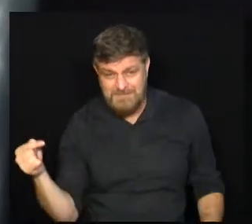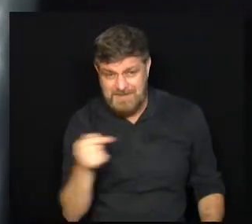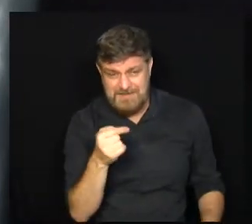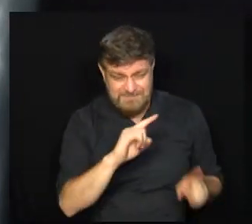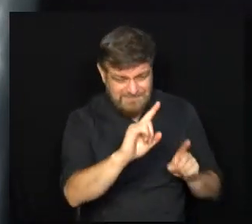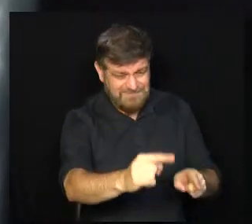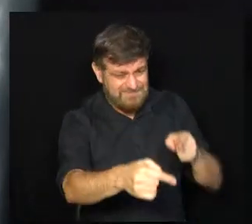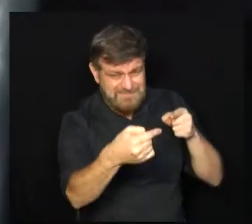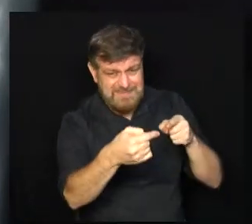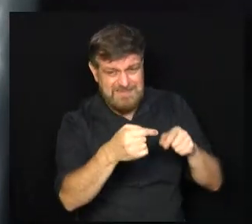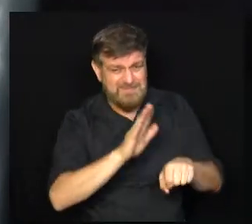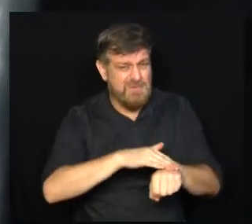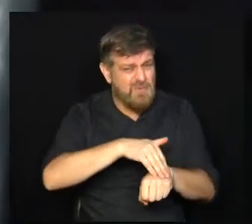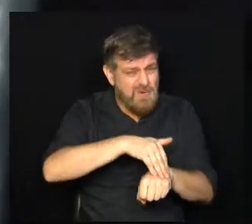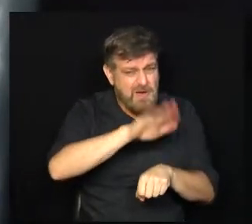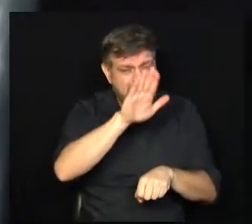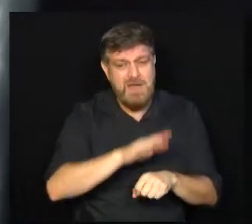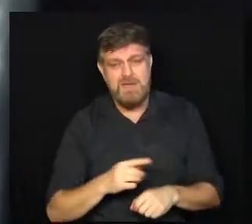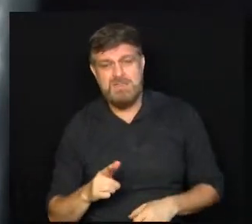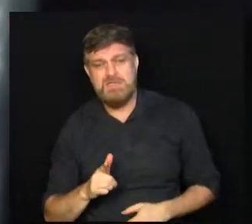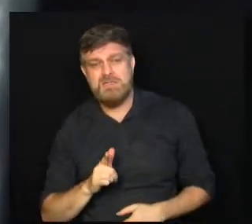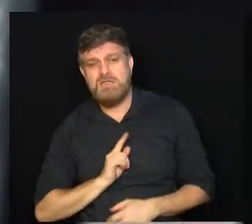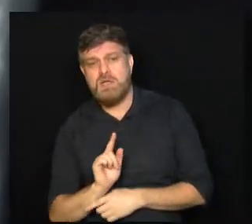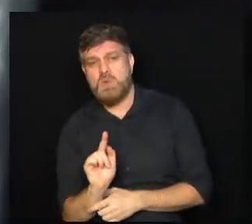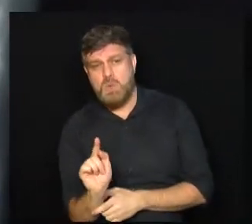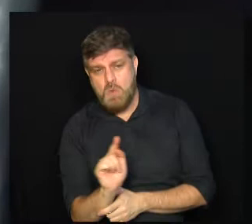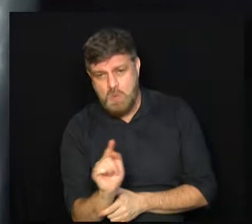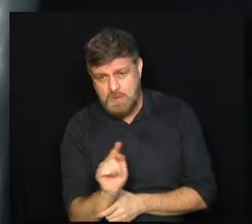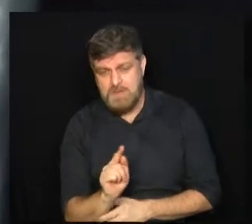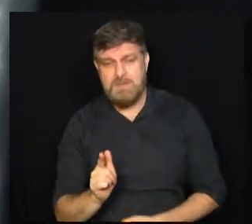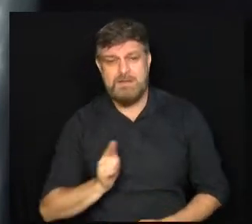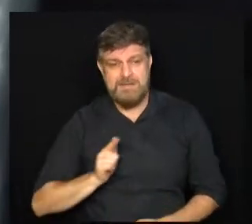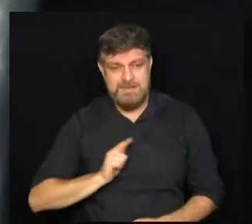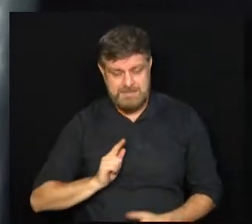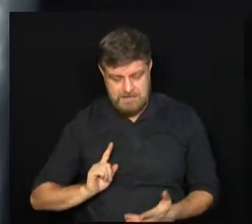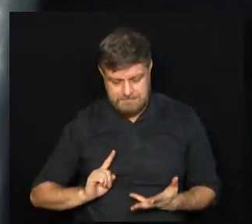aumentam, né? A gente vai ter, então, mais